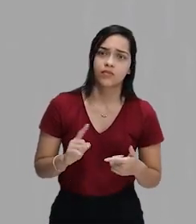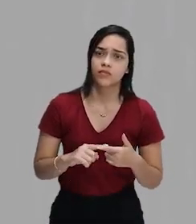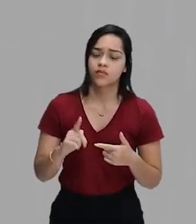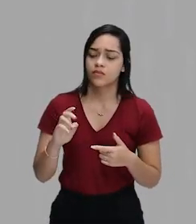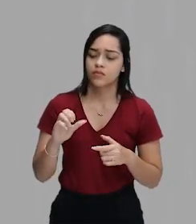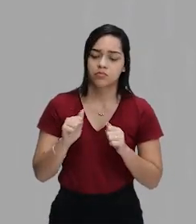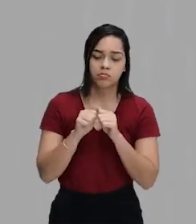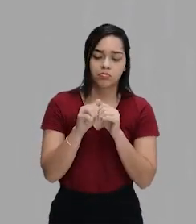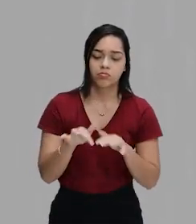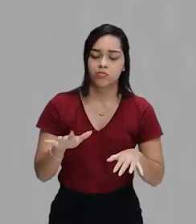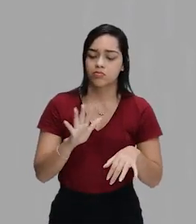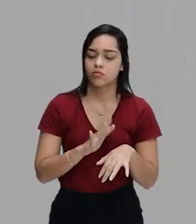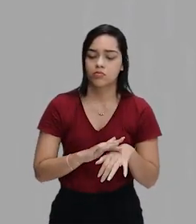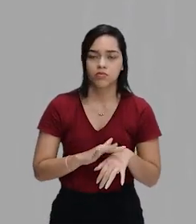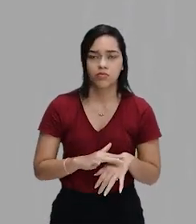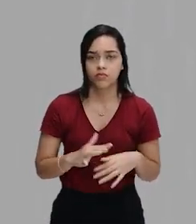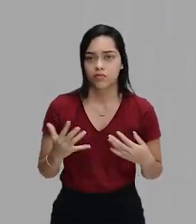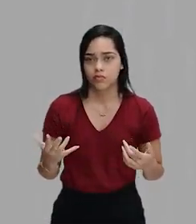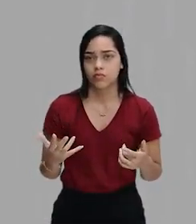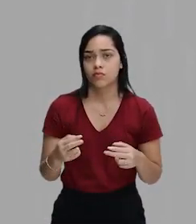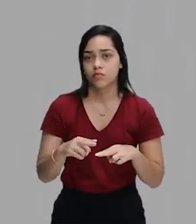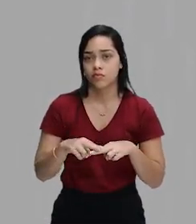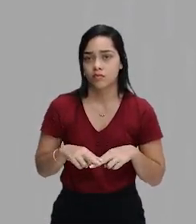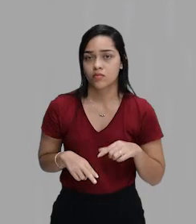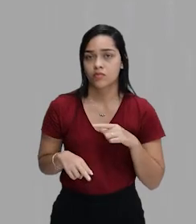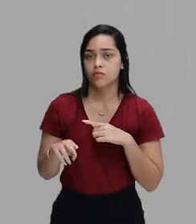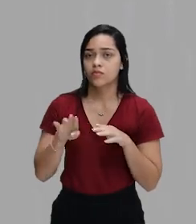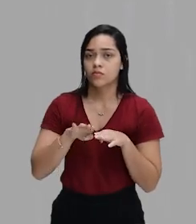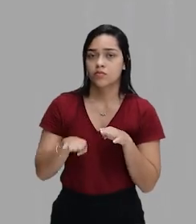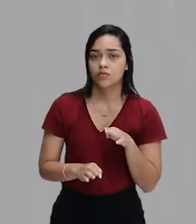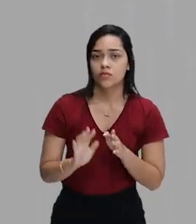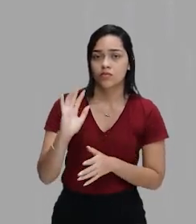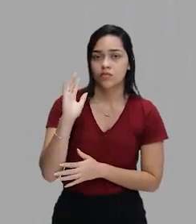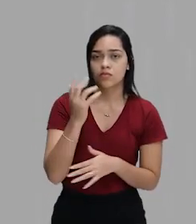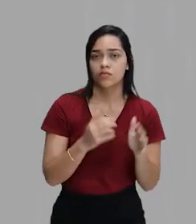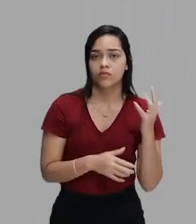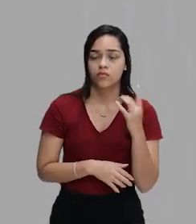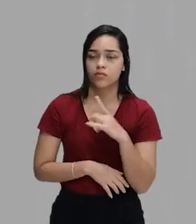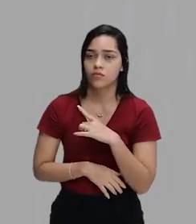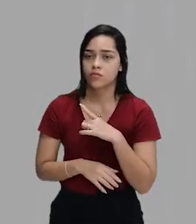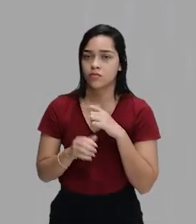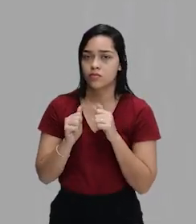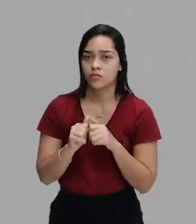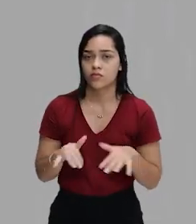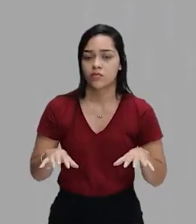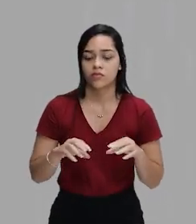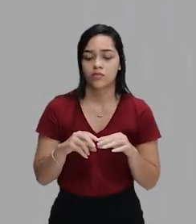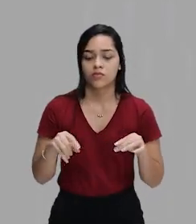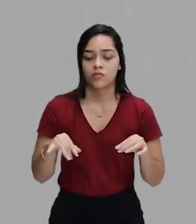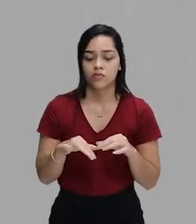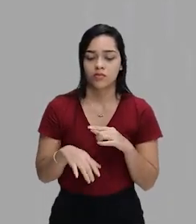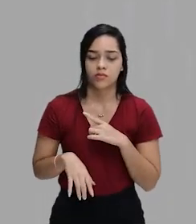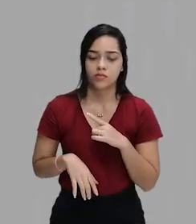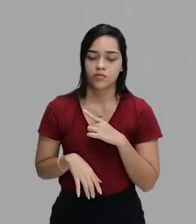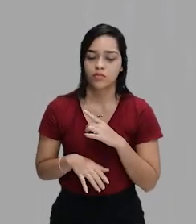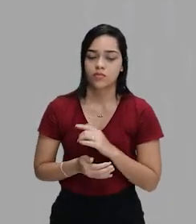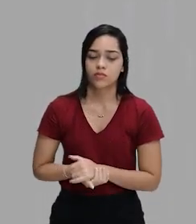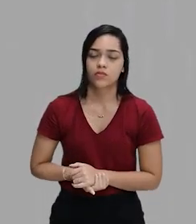peste, com epidemias, por conta desse desequilíbrio ambiental, dessa contaminação do solo, das